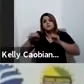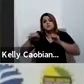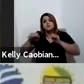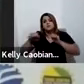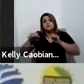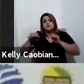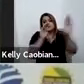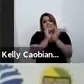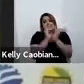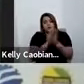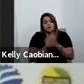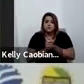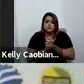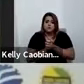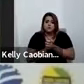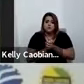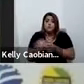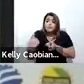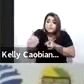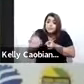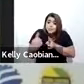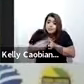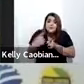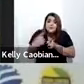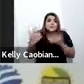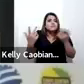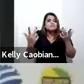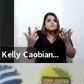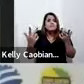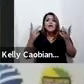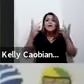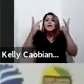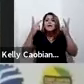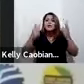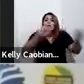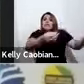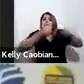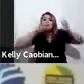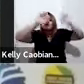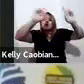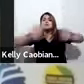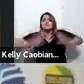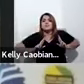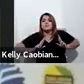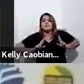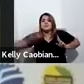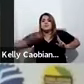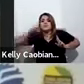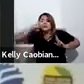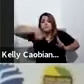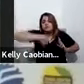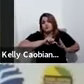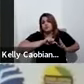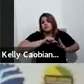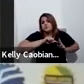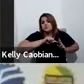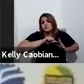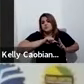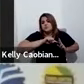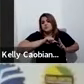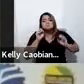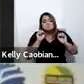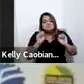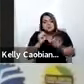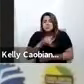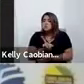Nos restituiu a dignidade, nos dá a impressão de que podemos lutar como sempre lutamos, como lutávamos antes. Porque um